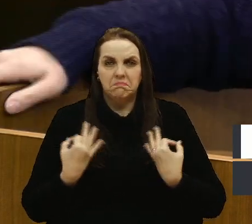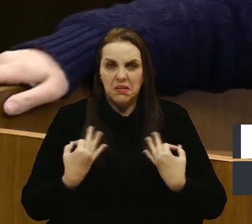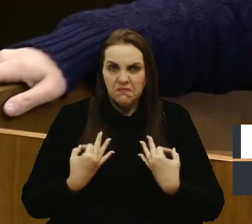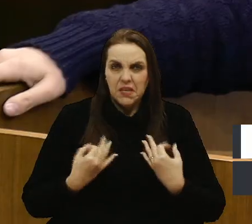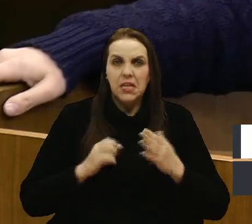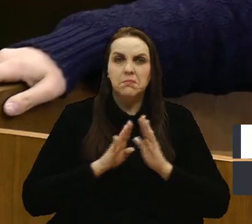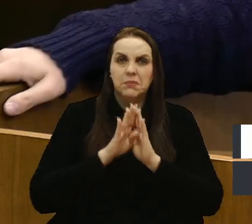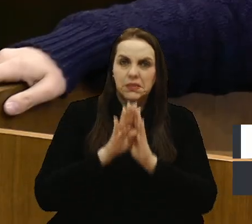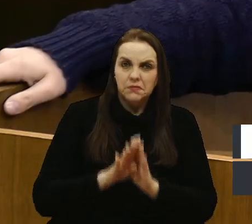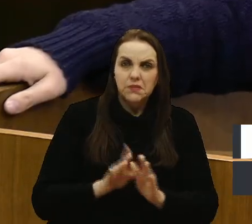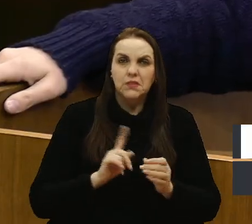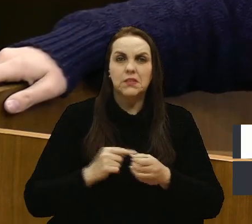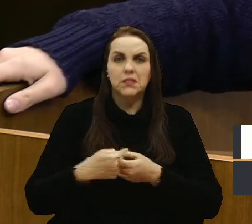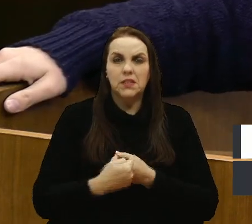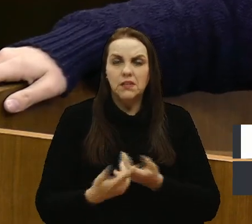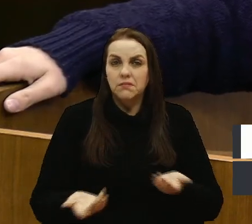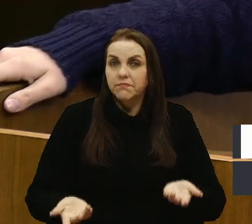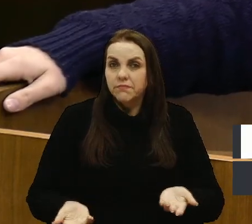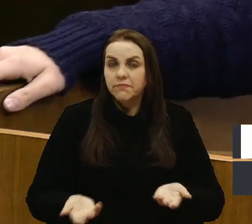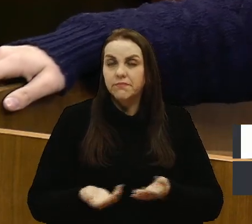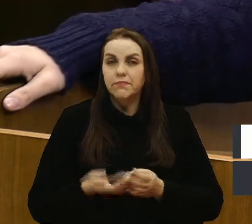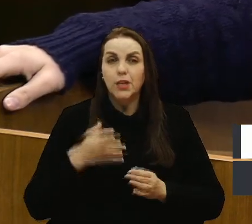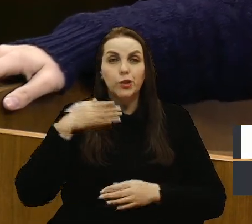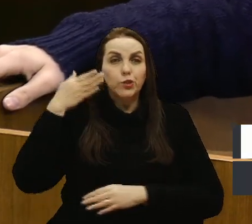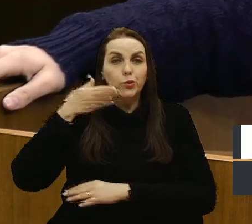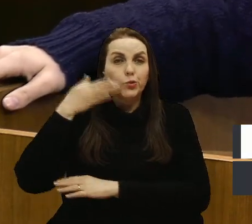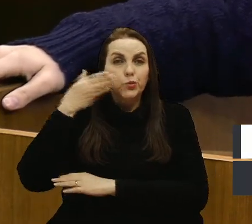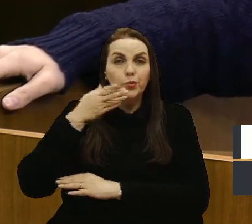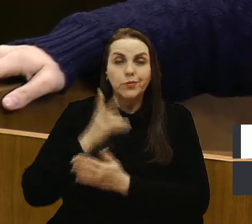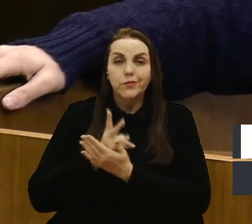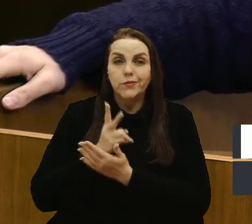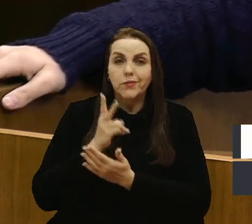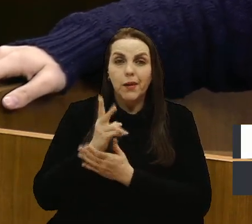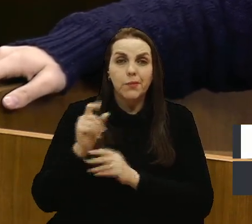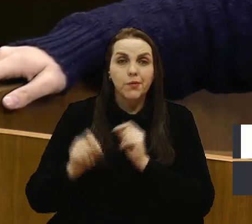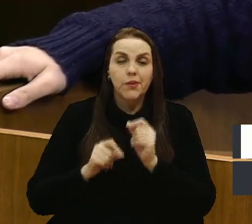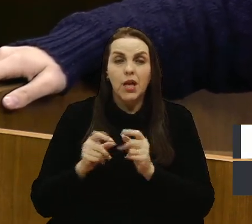nossa cidade. E, mais do que isso, o discurso sempre é que